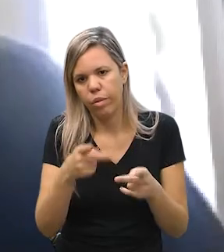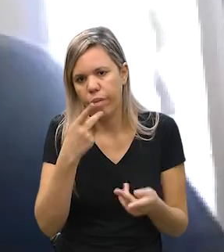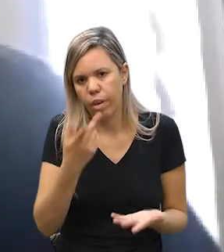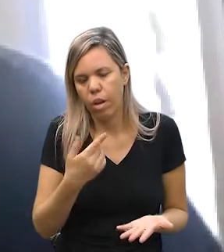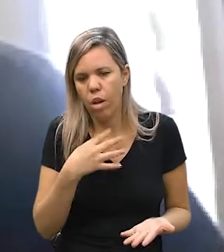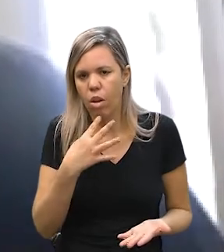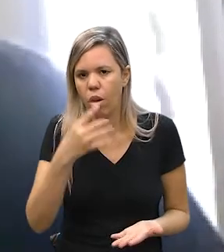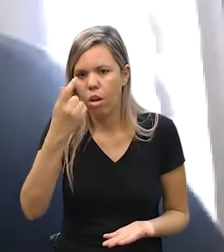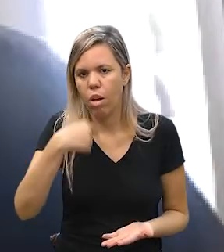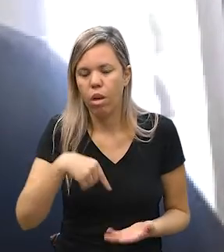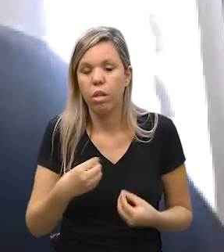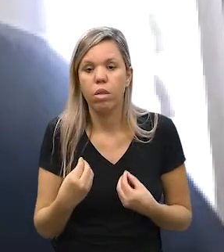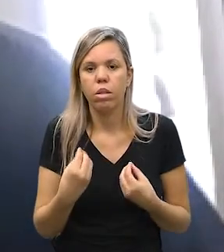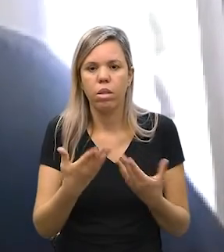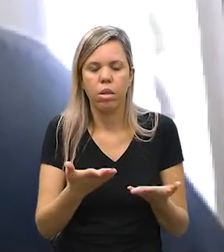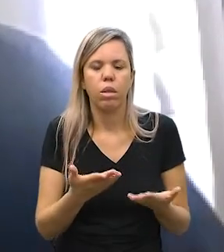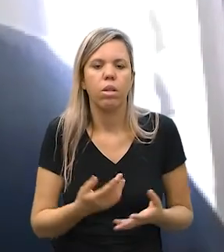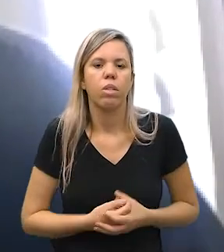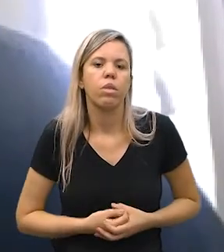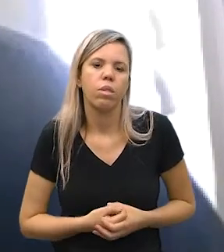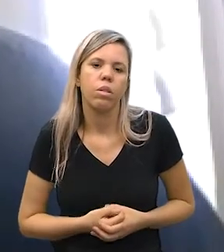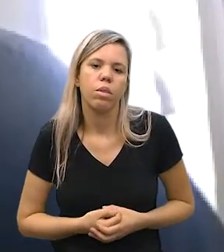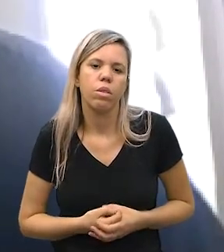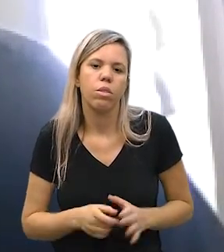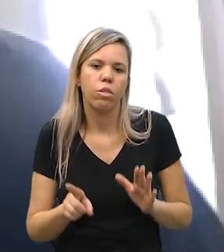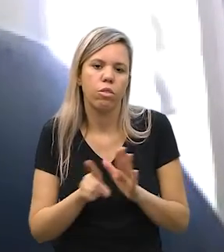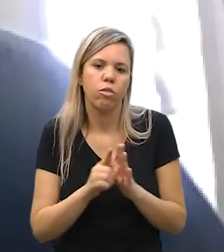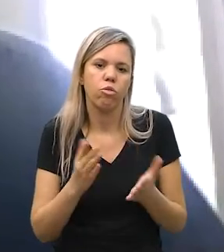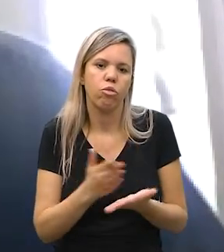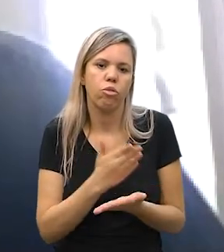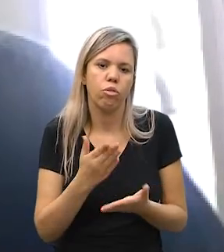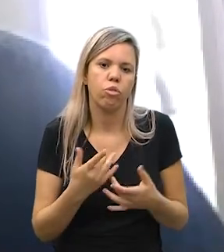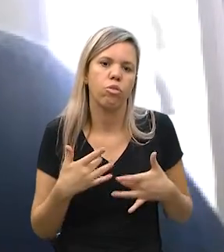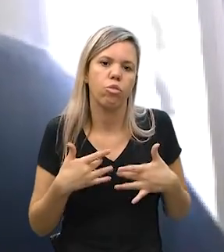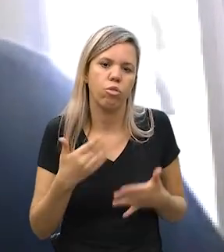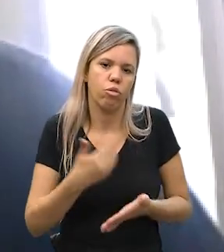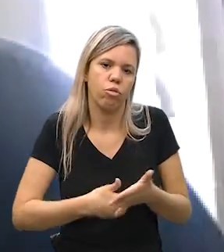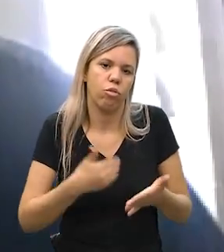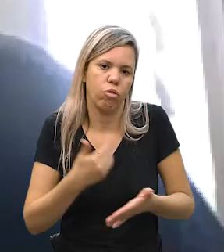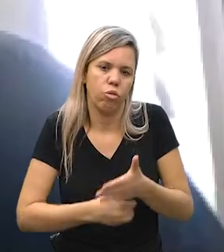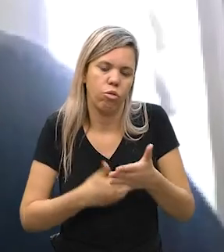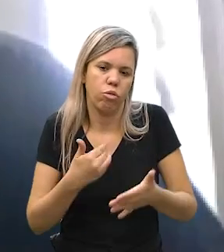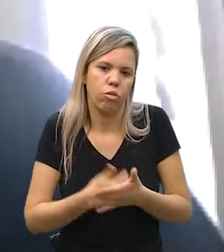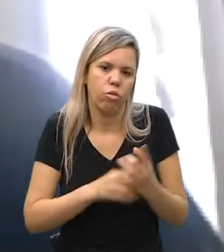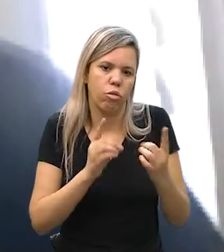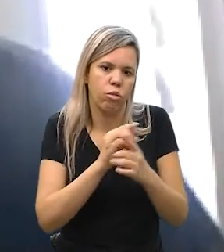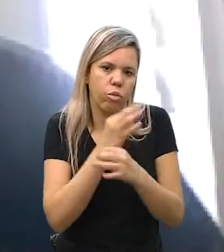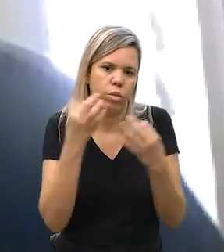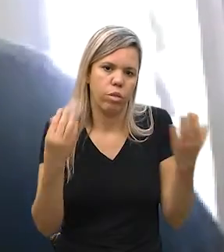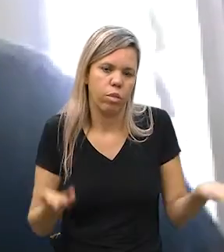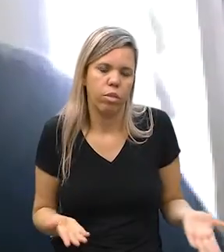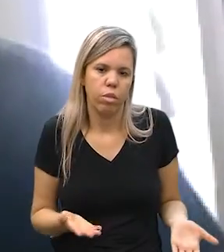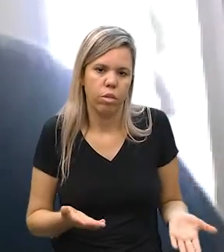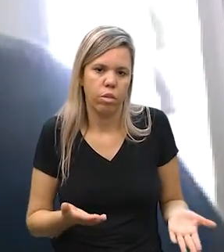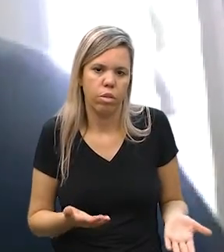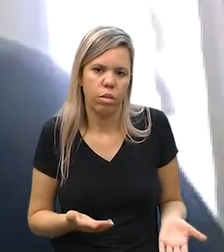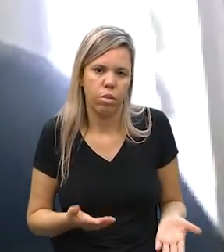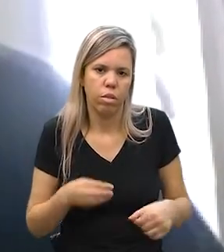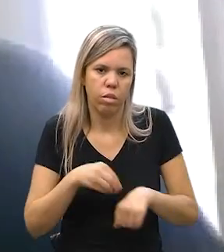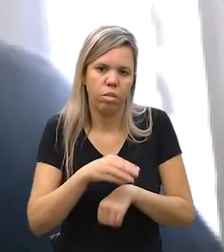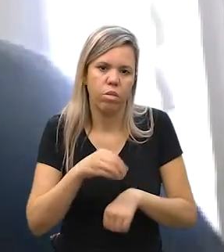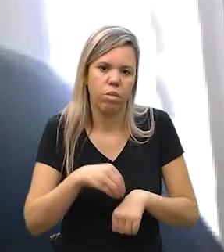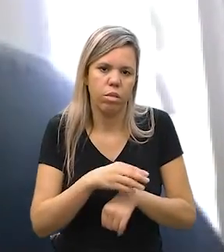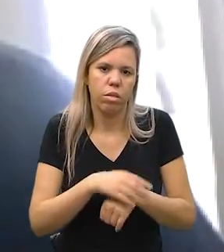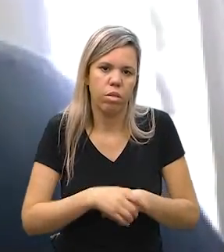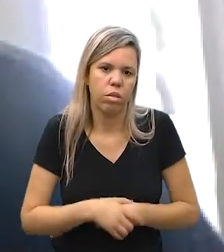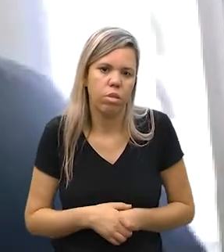que me conhece e tal, o proprietário da livraria vai dar um desconto, vai atender muito bem, e é uma dica que a gente está